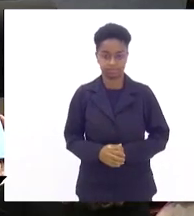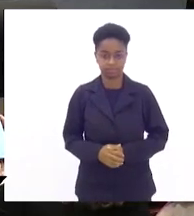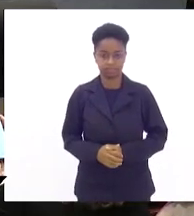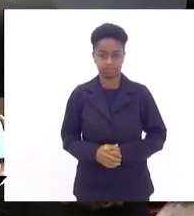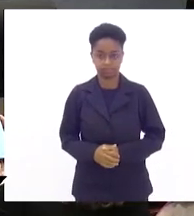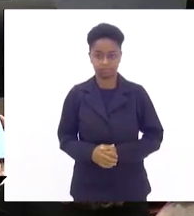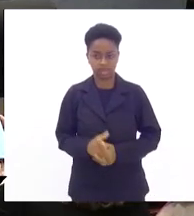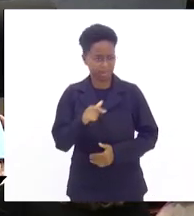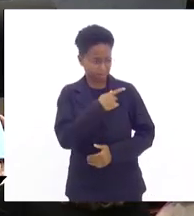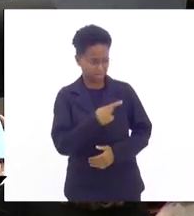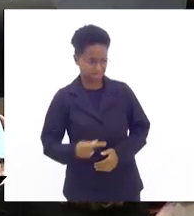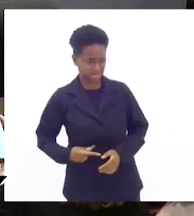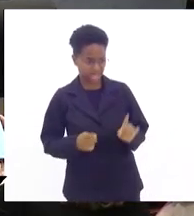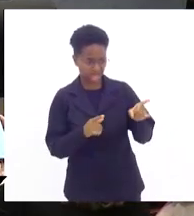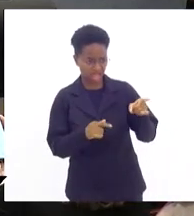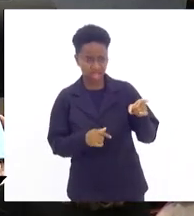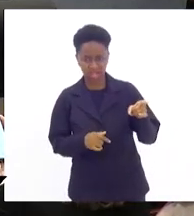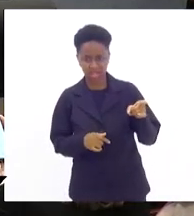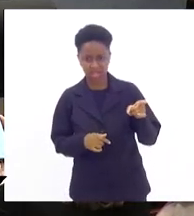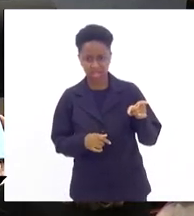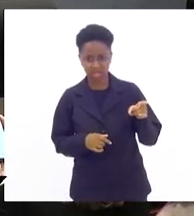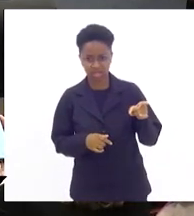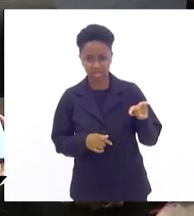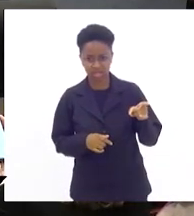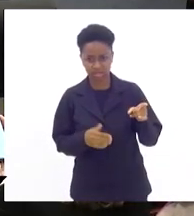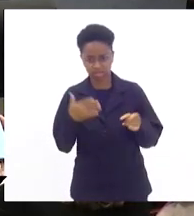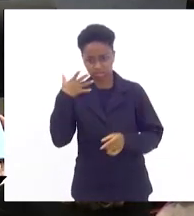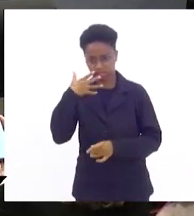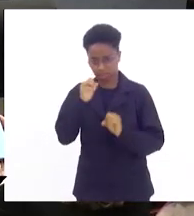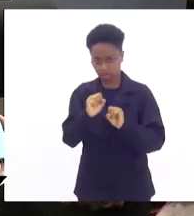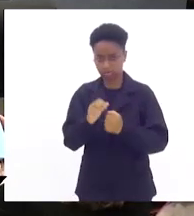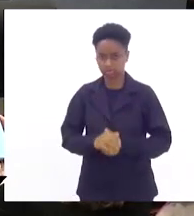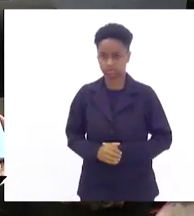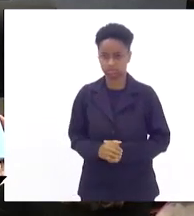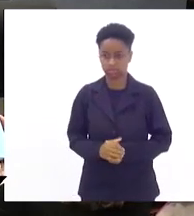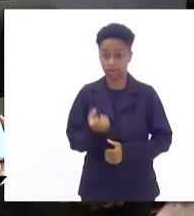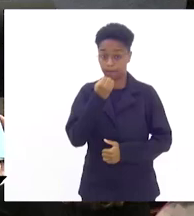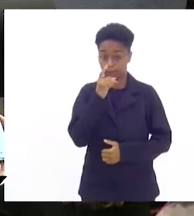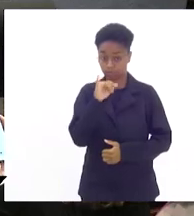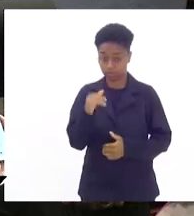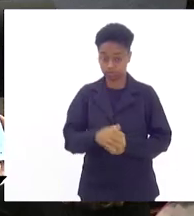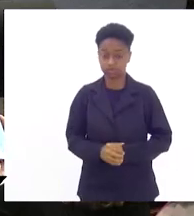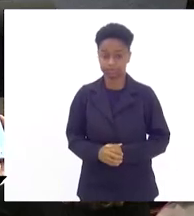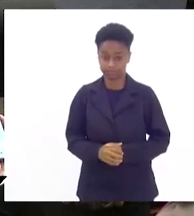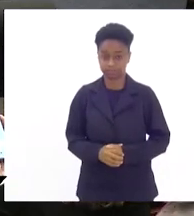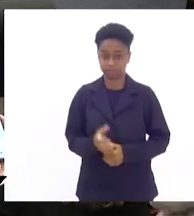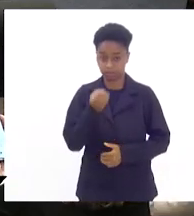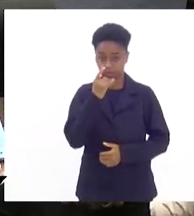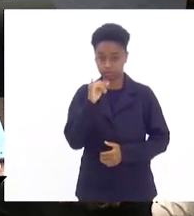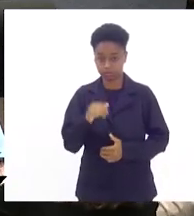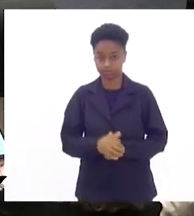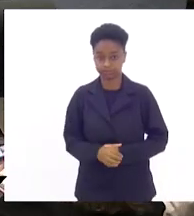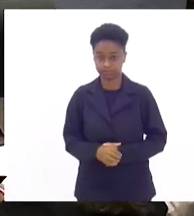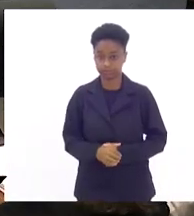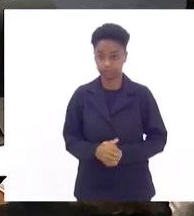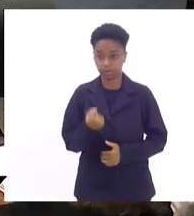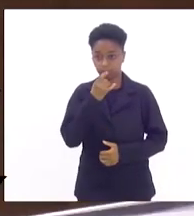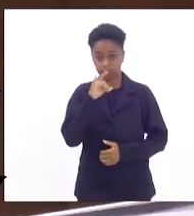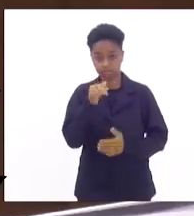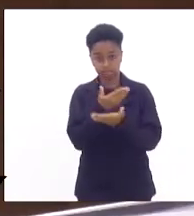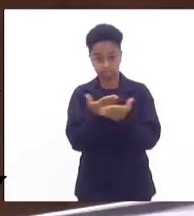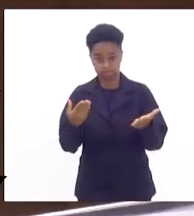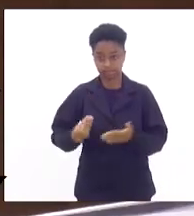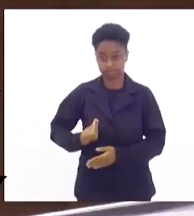É o presidente, não, né? Por favor, com a palavra. Bom dia. Bom dia, presidente. Amigo. Bom dia, mesa. Bom dia a todos os